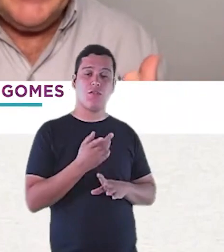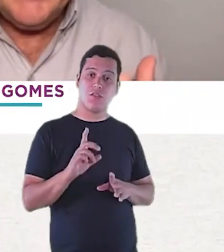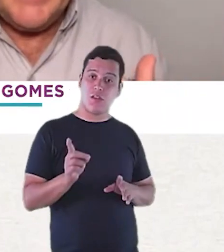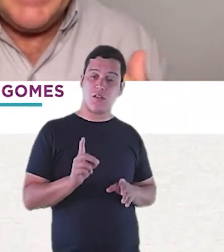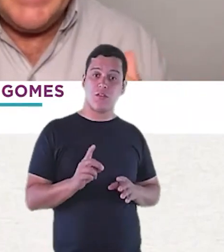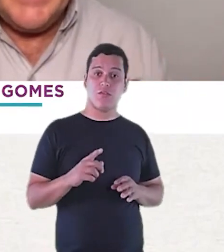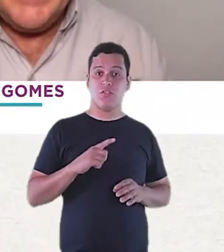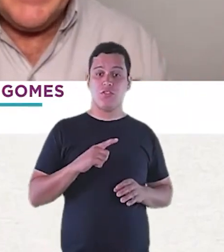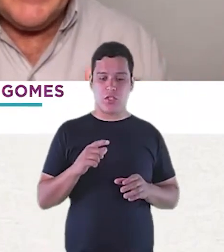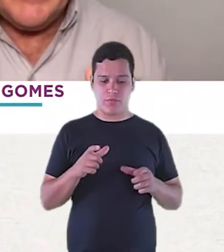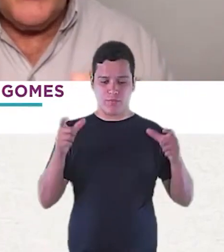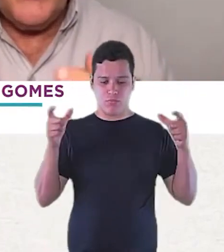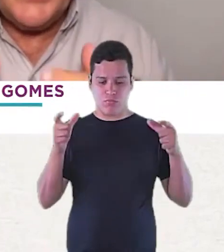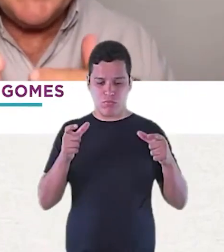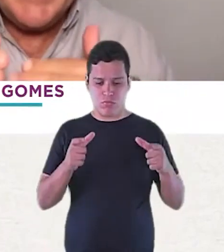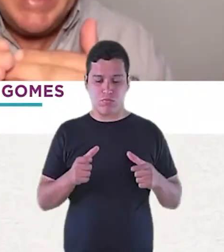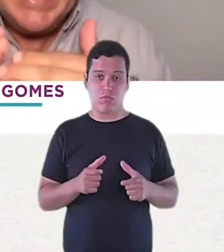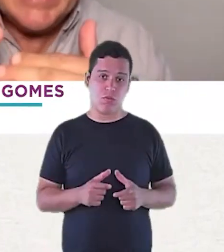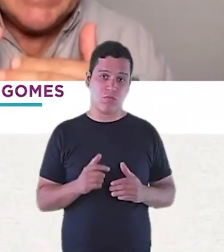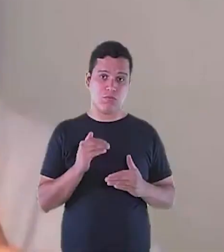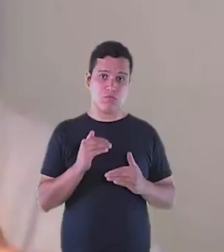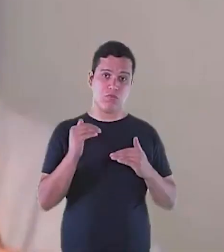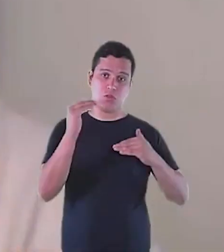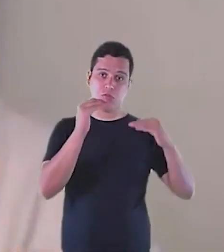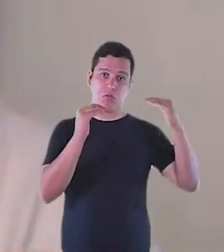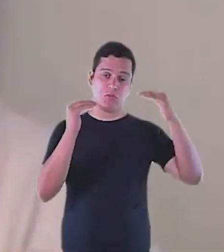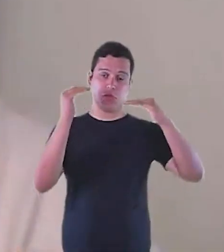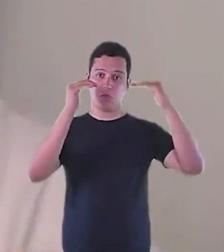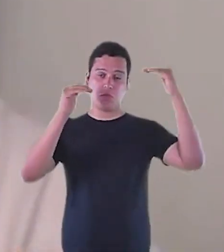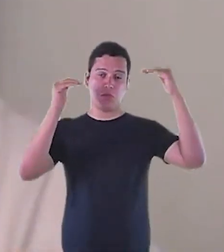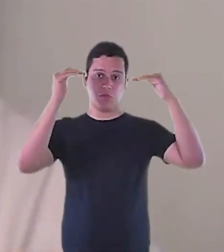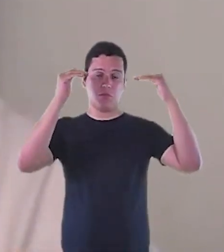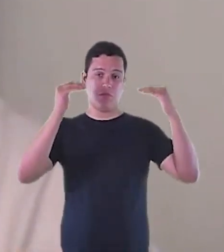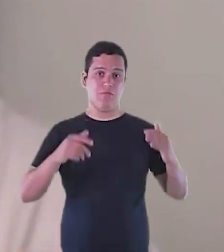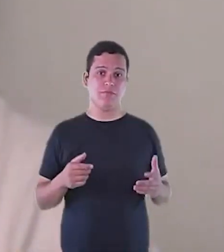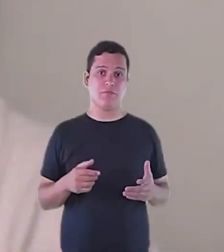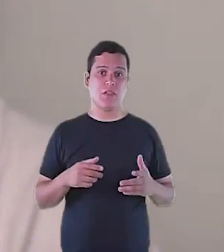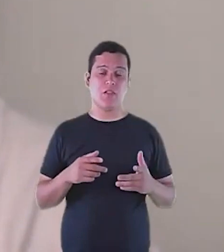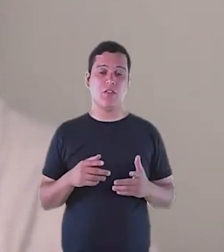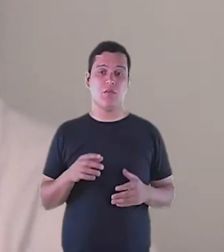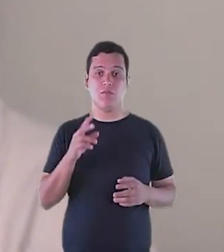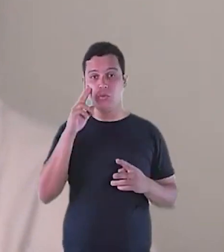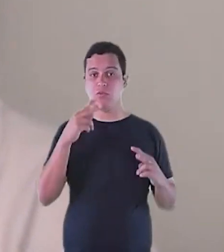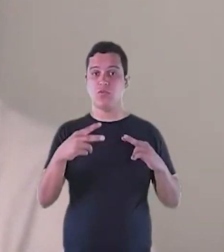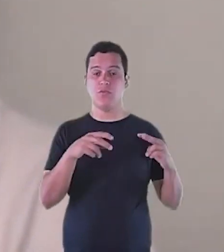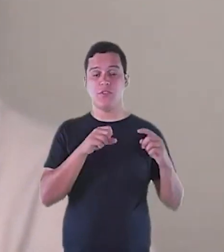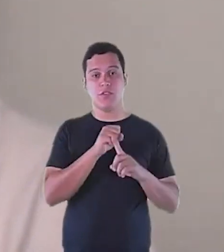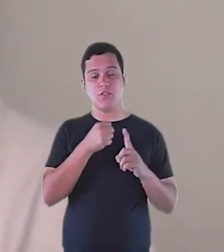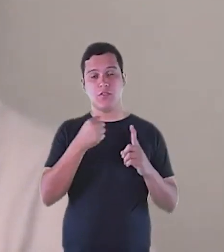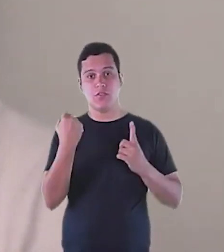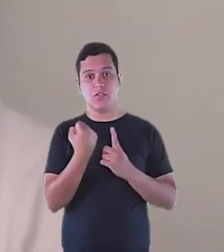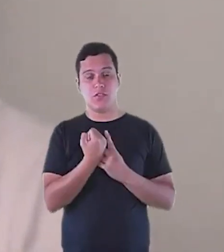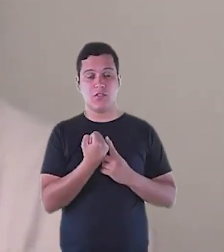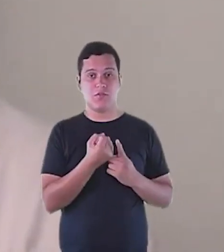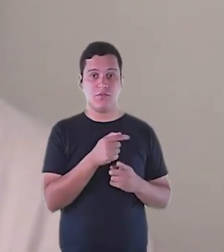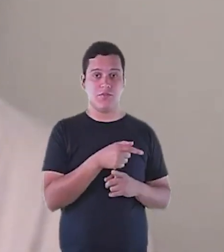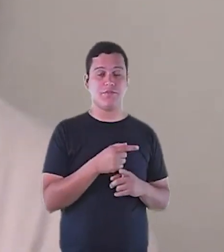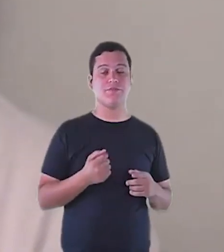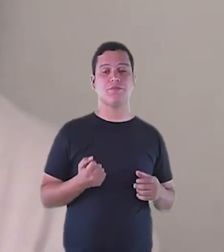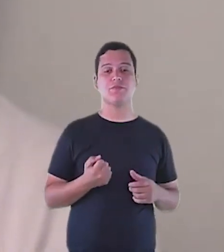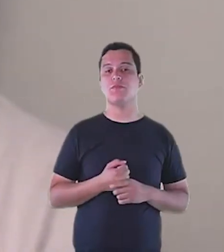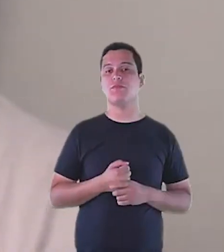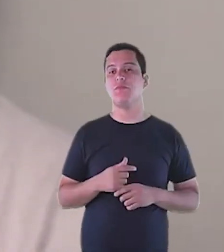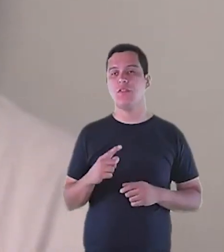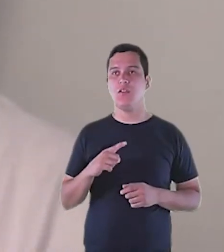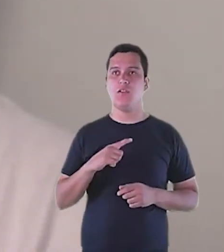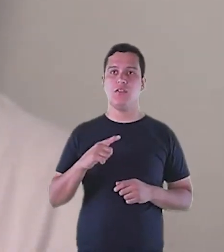Havia, sim, uma escala de status social, inclusive entre os cativos. Então tinha,